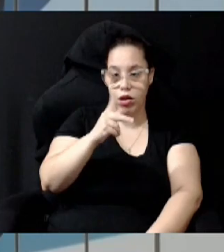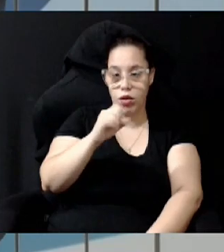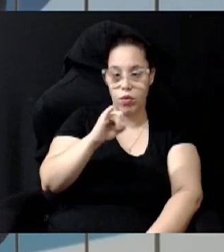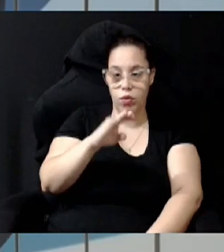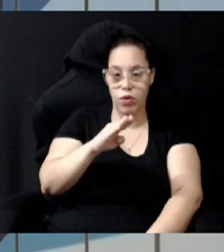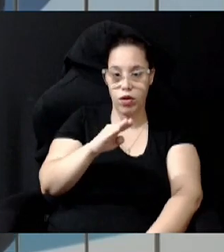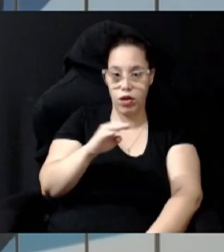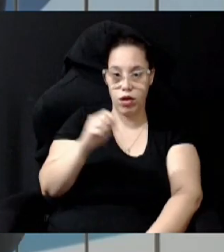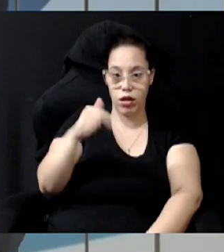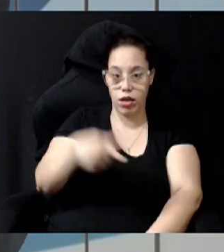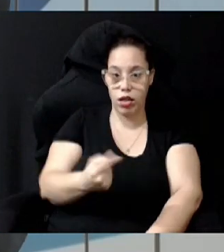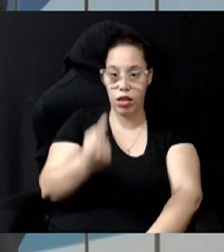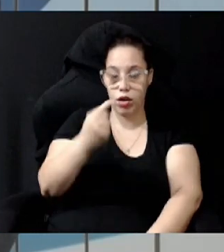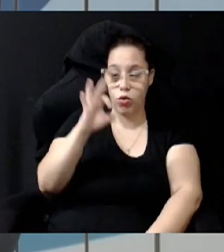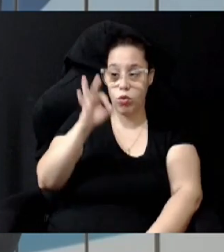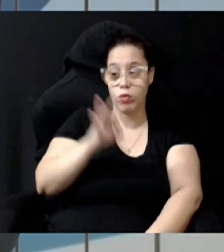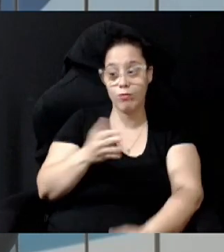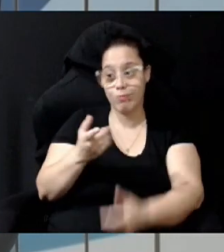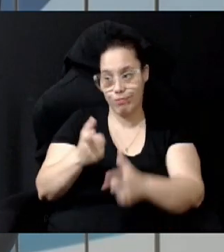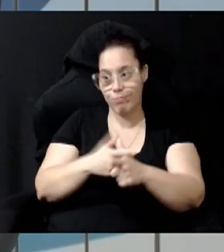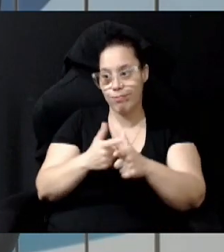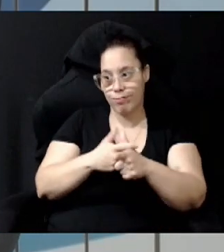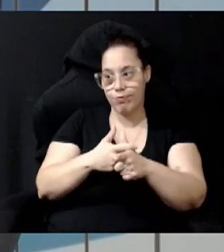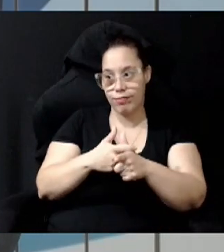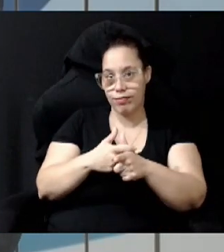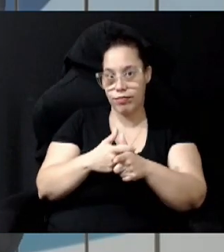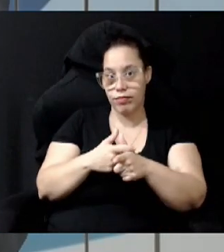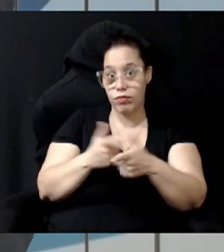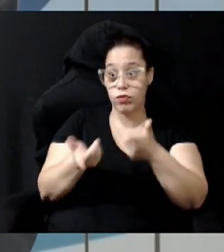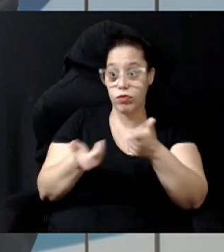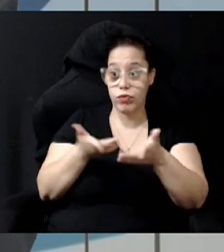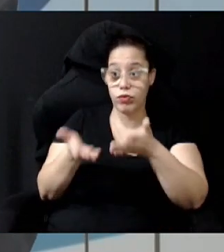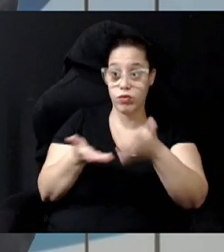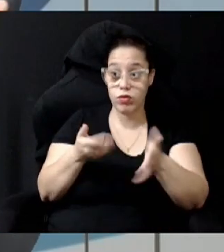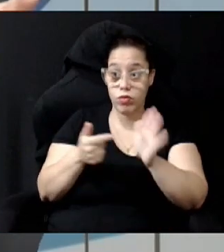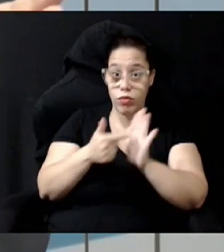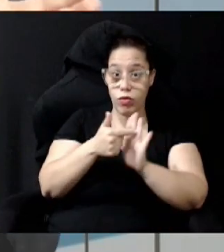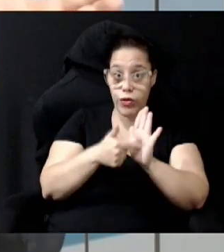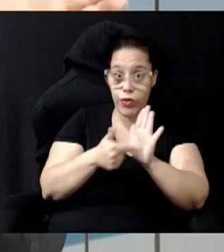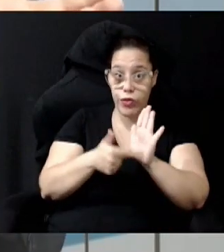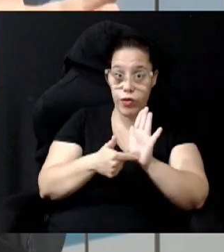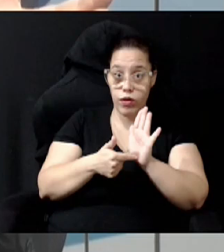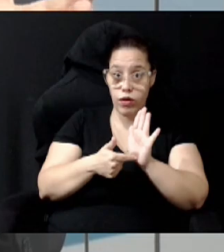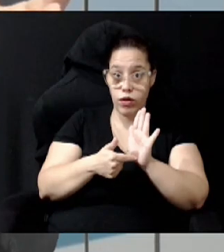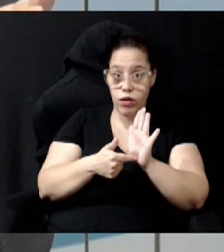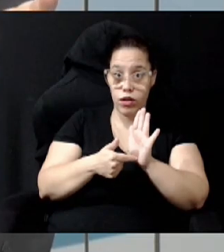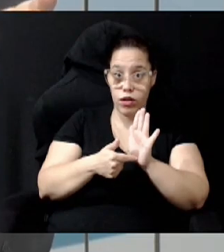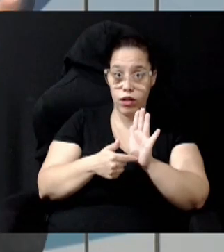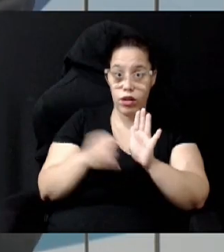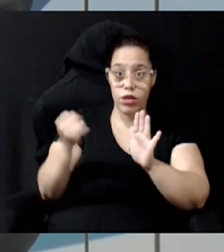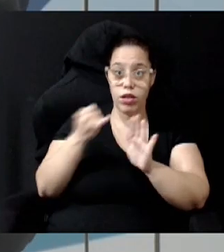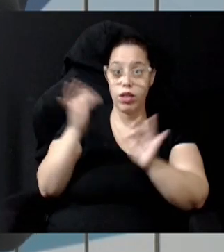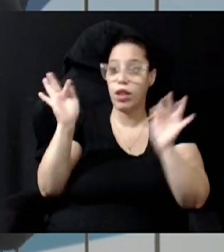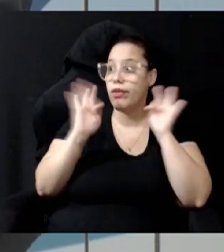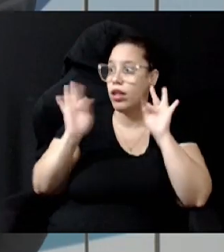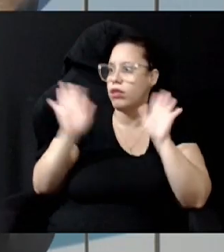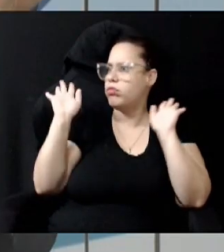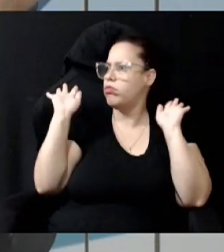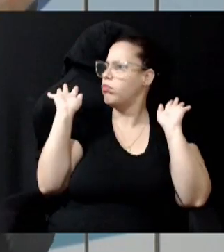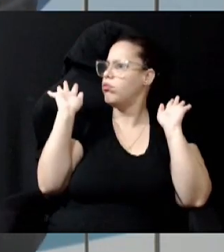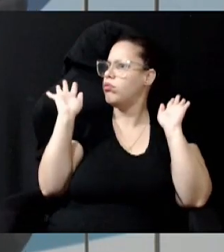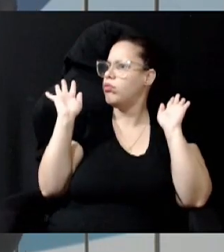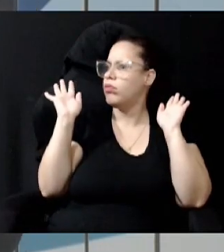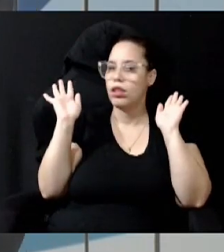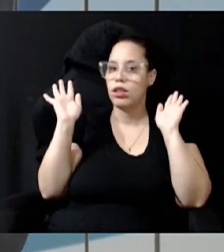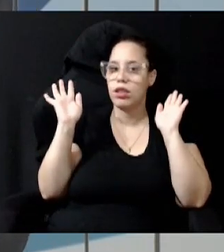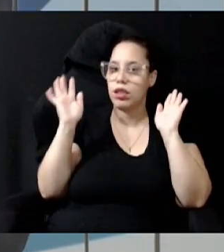comprometidos. Então, isso que é a relação dívida-PIB. Esses são os indicadores macroeconômicos mais importantes. Estava feliz. Daí, alguém teve a ideia, não sei